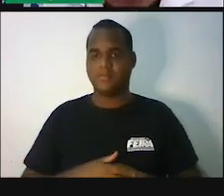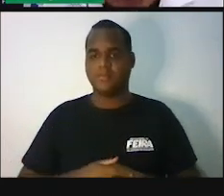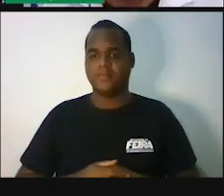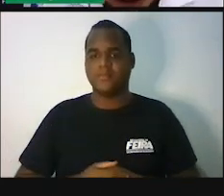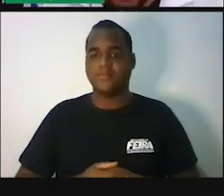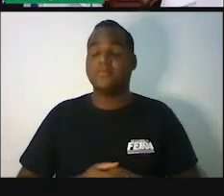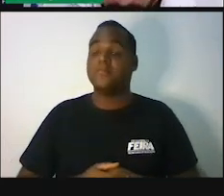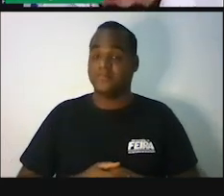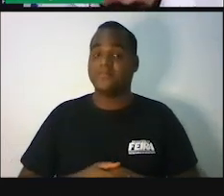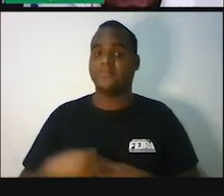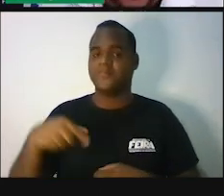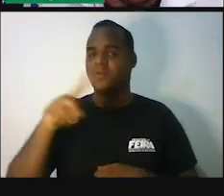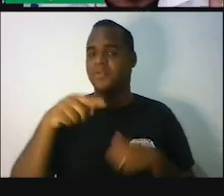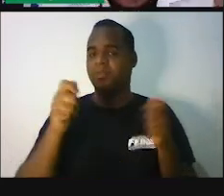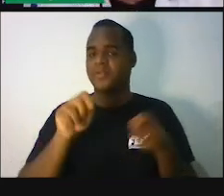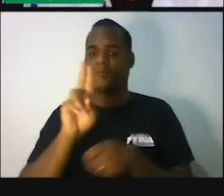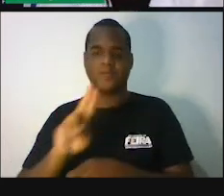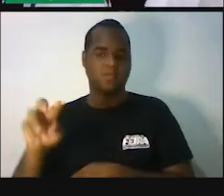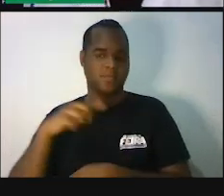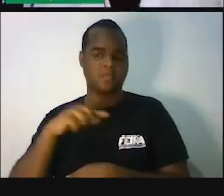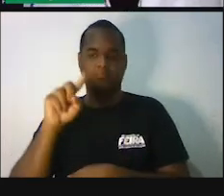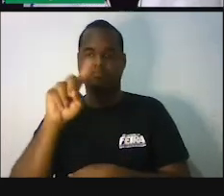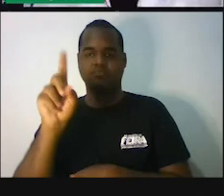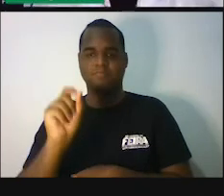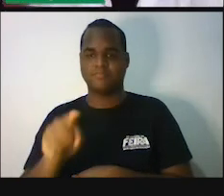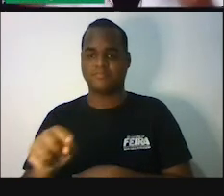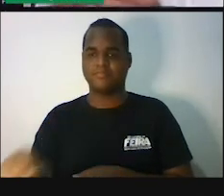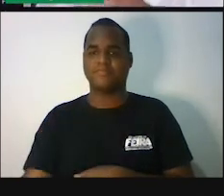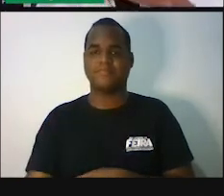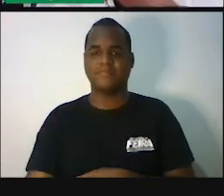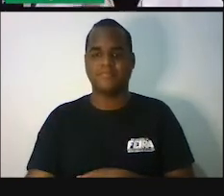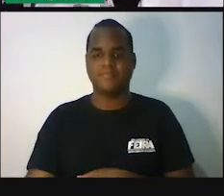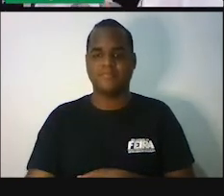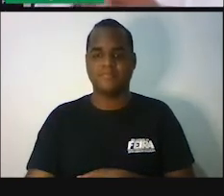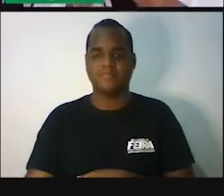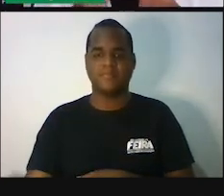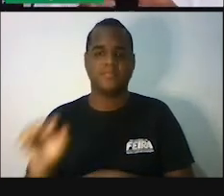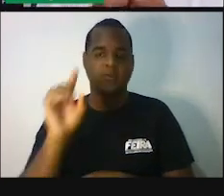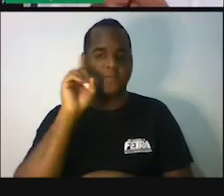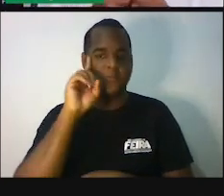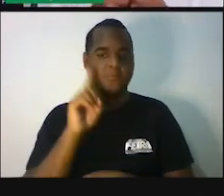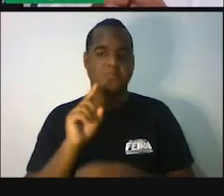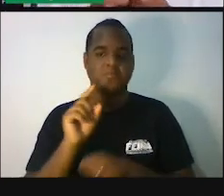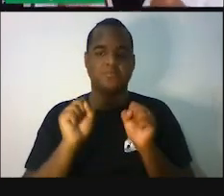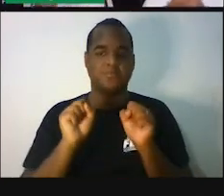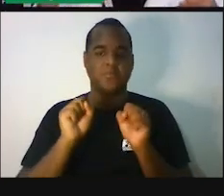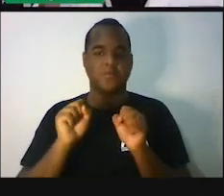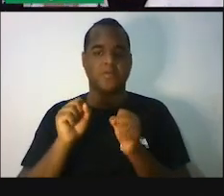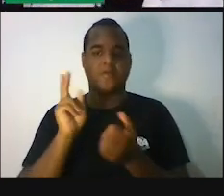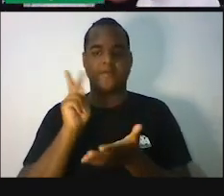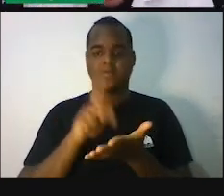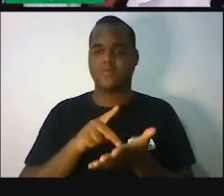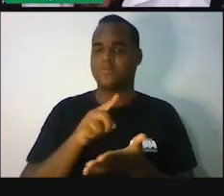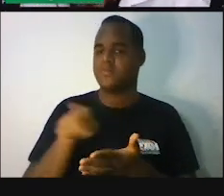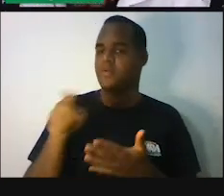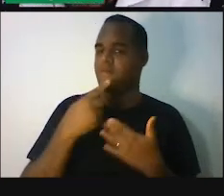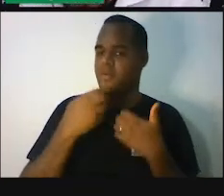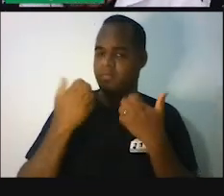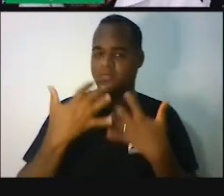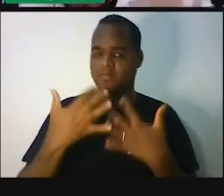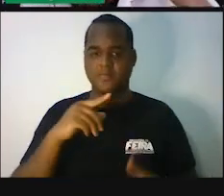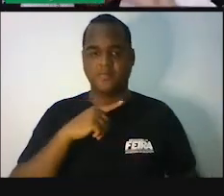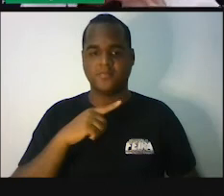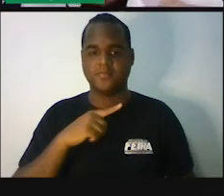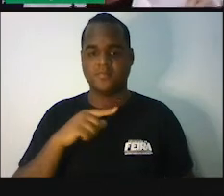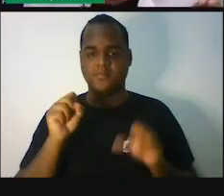a gente pode usar a interrogação, ó, não sei o que é. Mas, na verdade, professor, o senhor diz que essa interrogação a gente